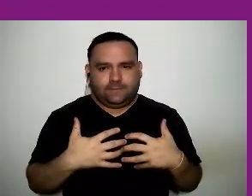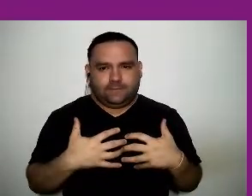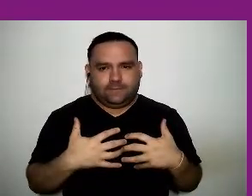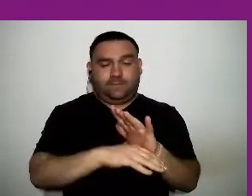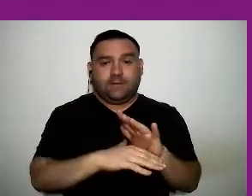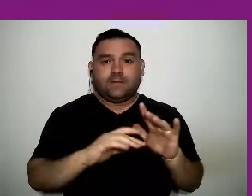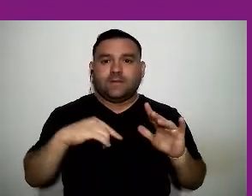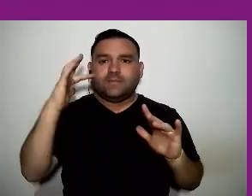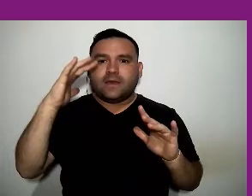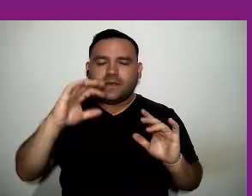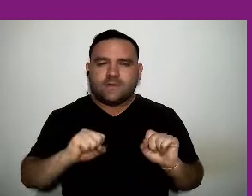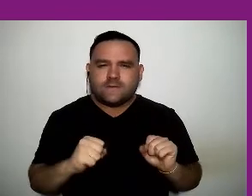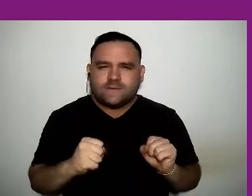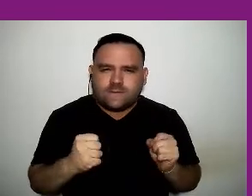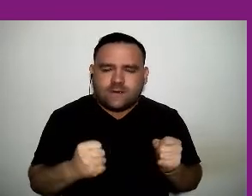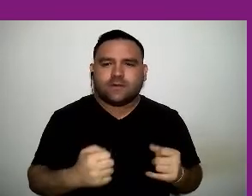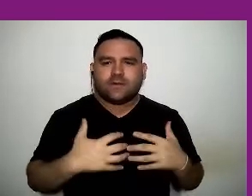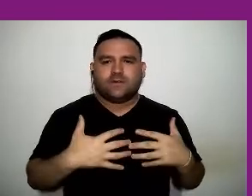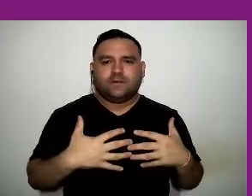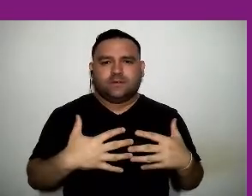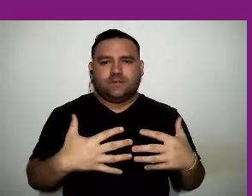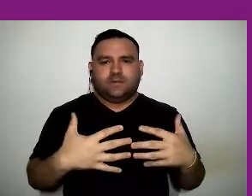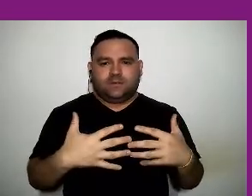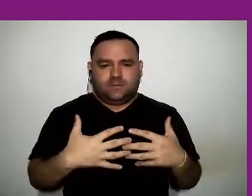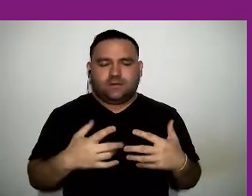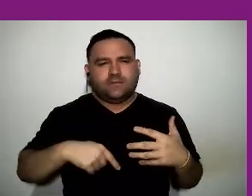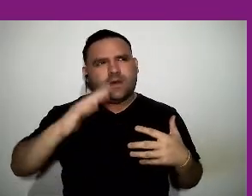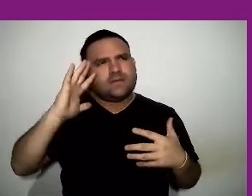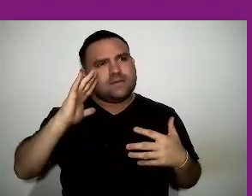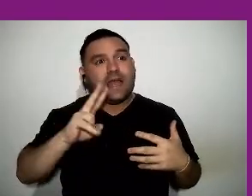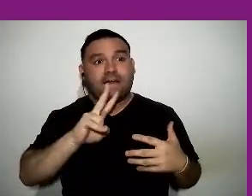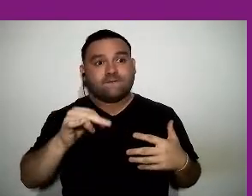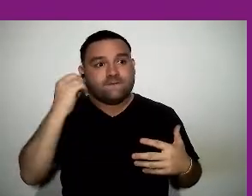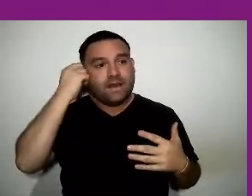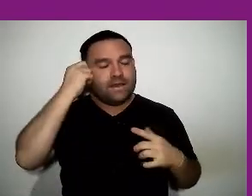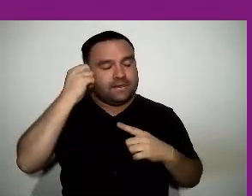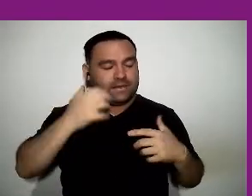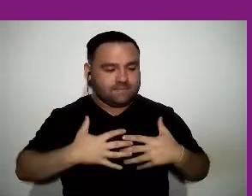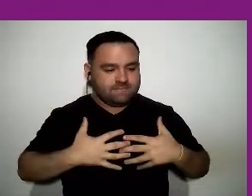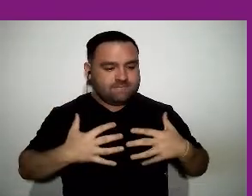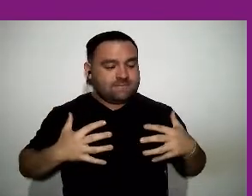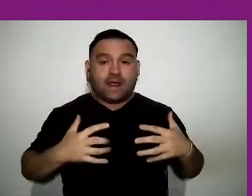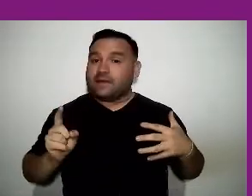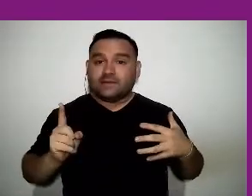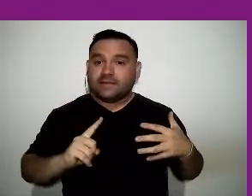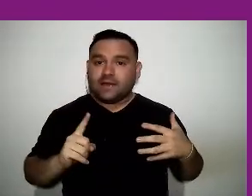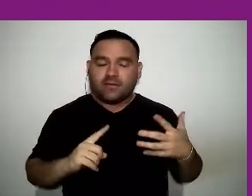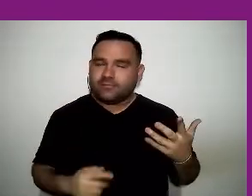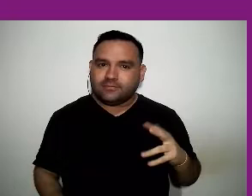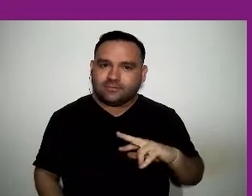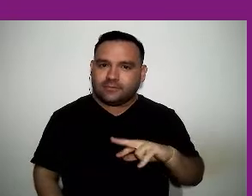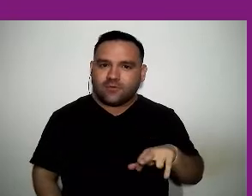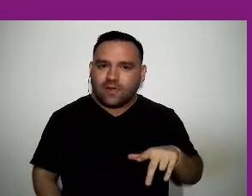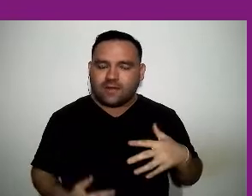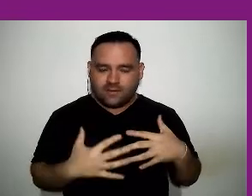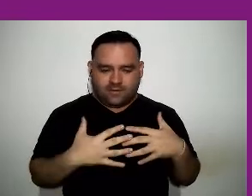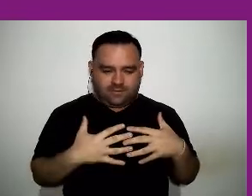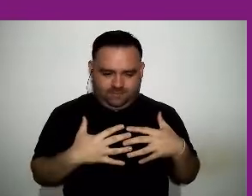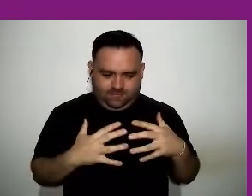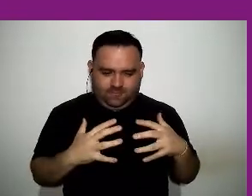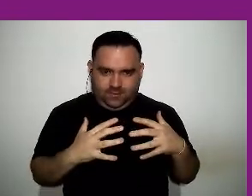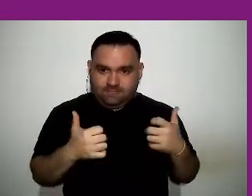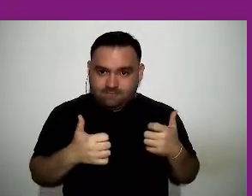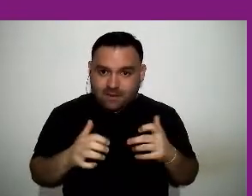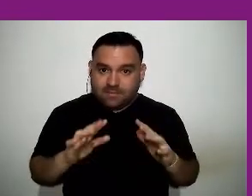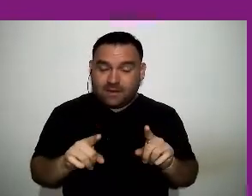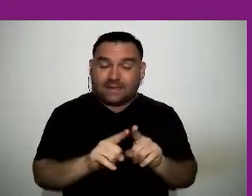aumento do esforço respiratório, que a gente, teoricamente, vai abrir mais o pulmão, não só vai abrir o pulmão,